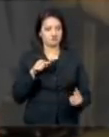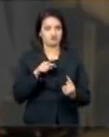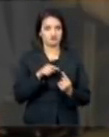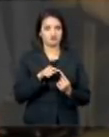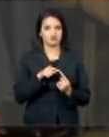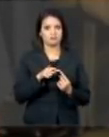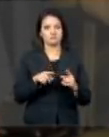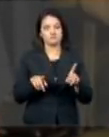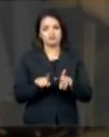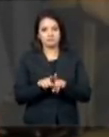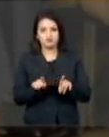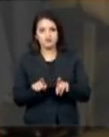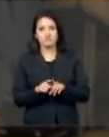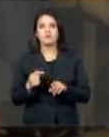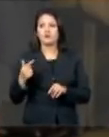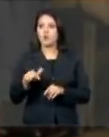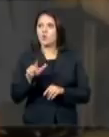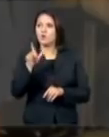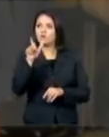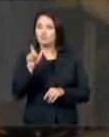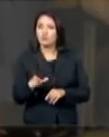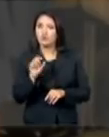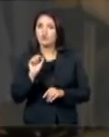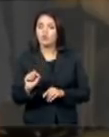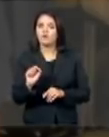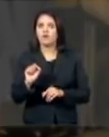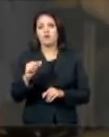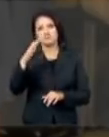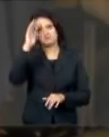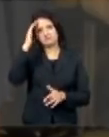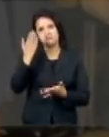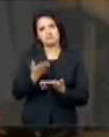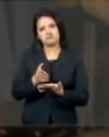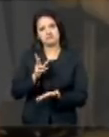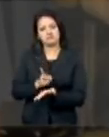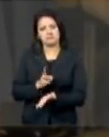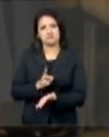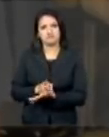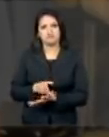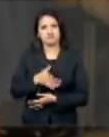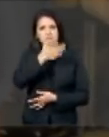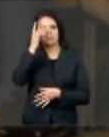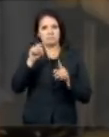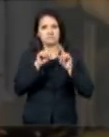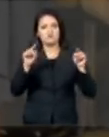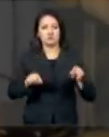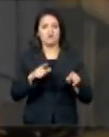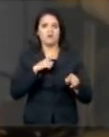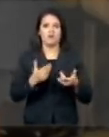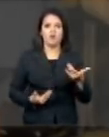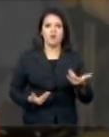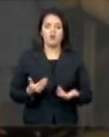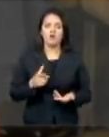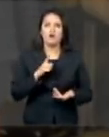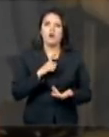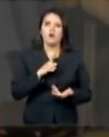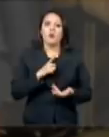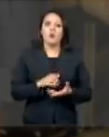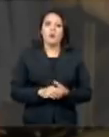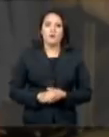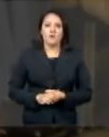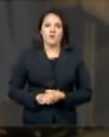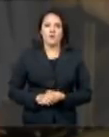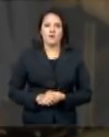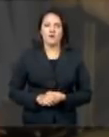aspecto subjetivo que a boa-fé né a boa fé que o servidor público tem de que essa